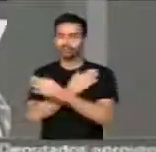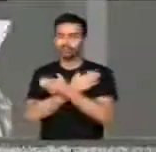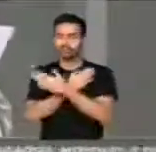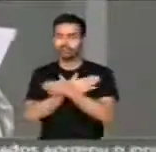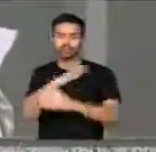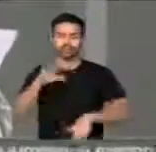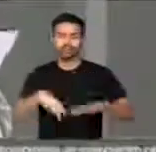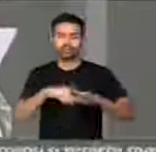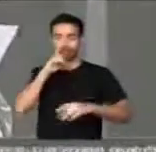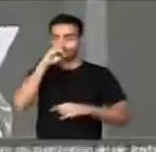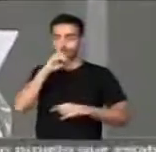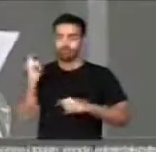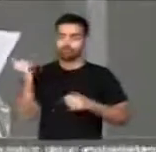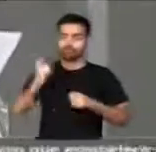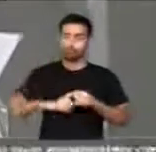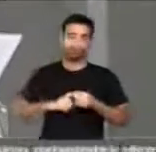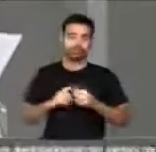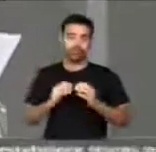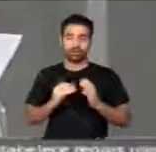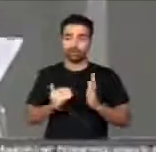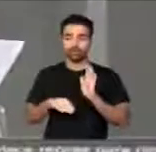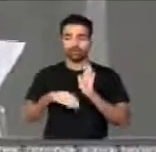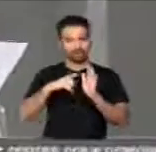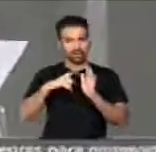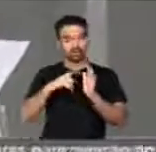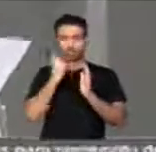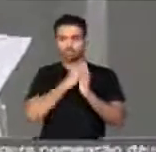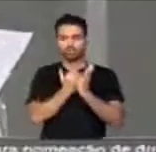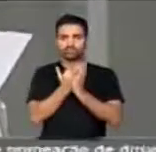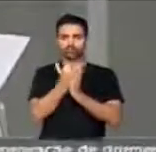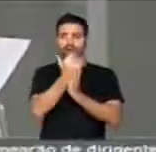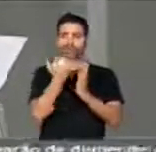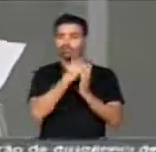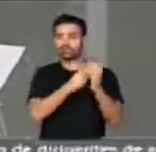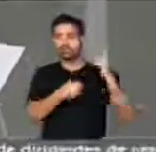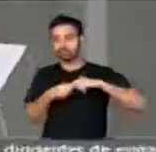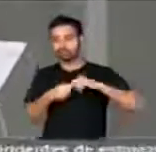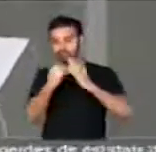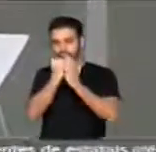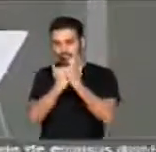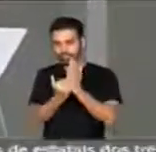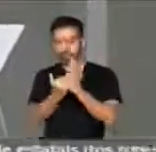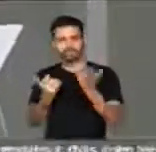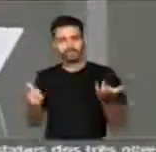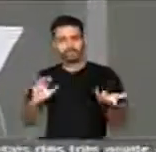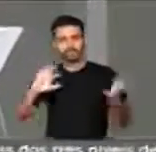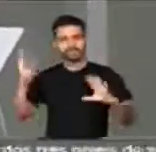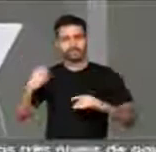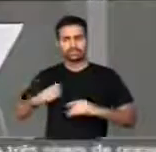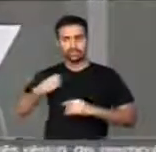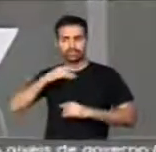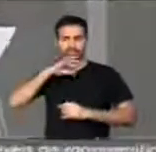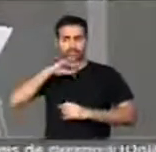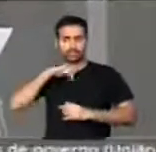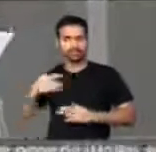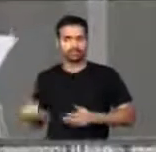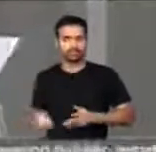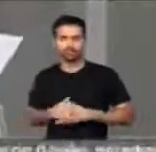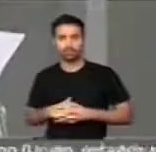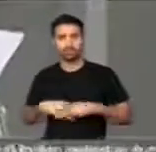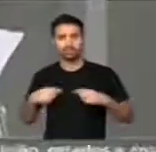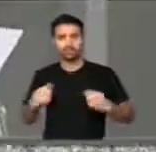retornarem degraus na escalada social que conquistaram. São situações penosas que precisam